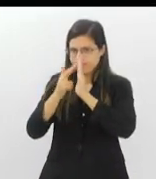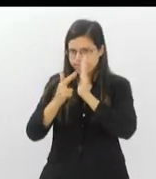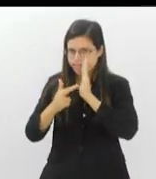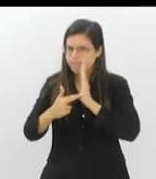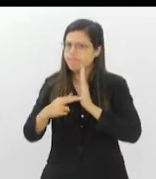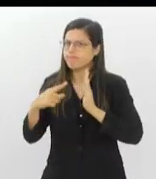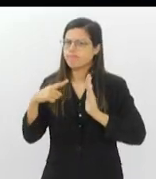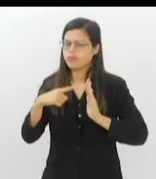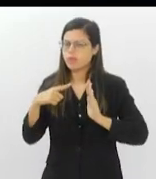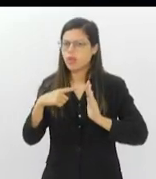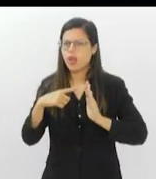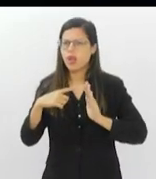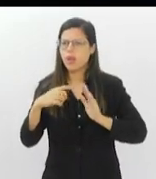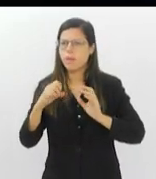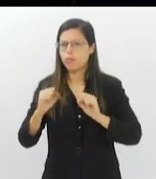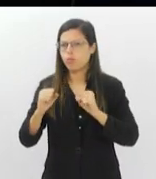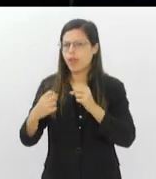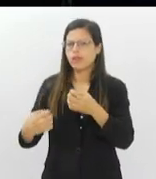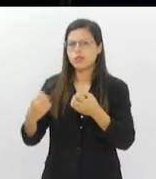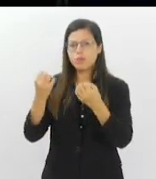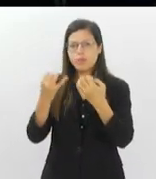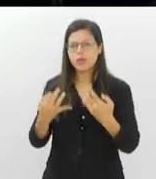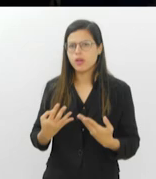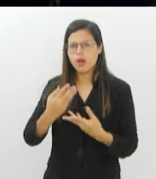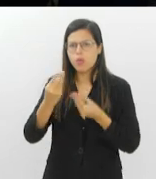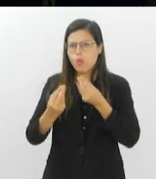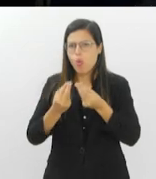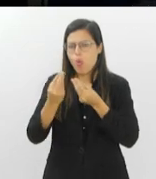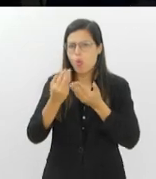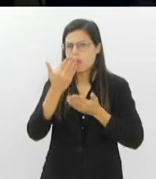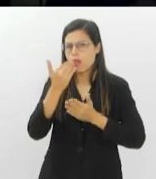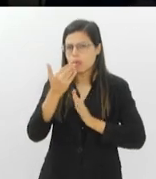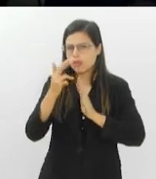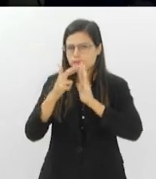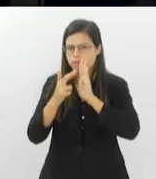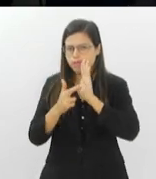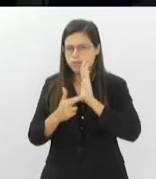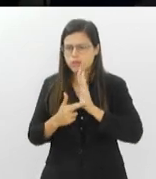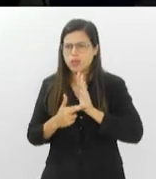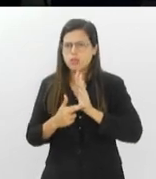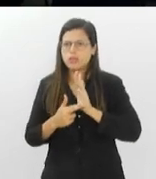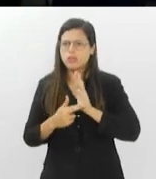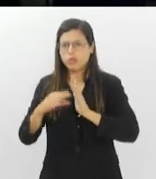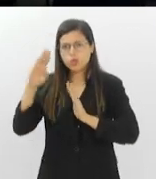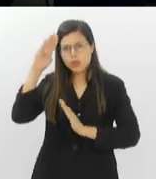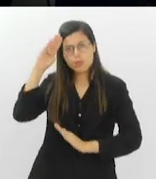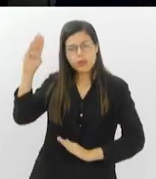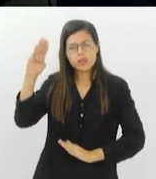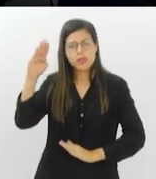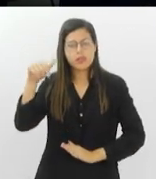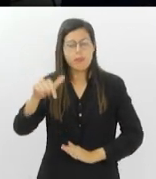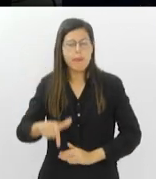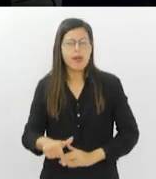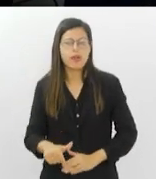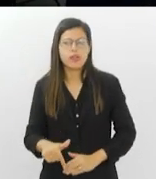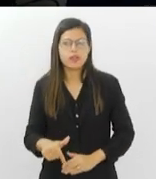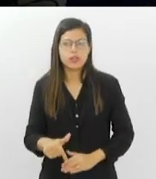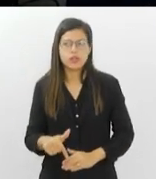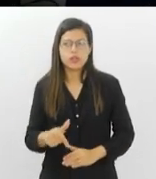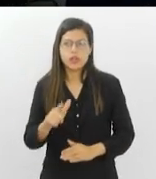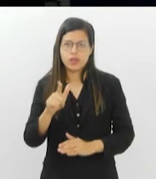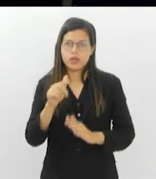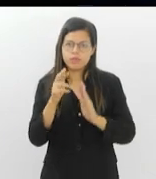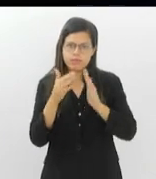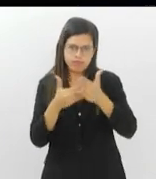você puder falar para a gente a respeito de como que é essa dieta, quais são os alimentos, assim, pelo menos os principais que são restritivos